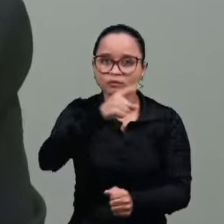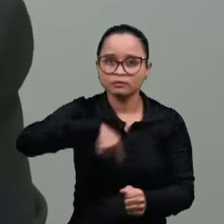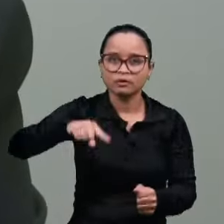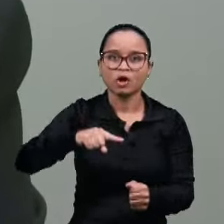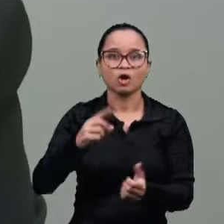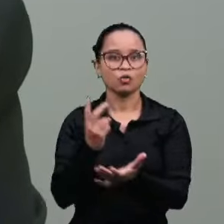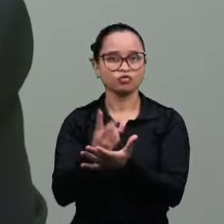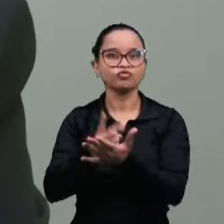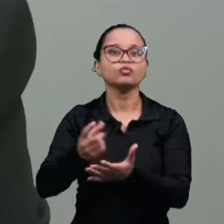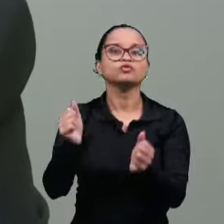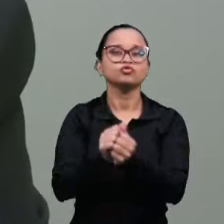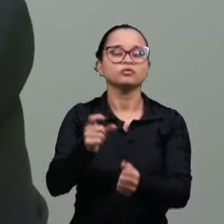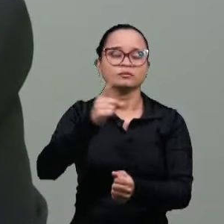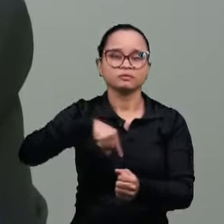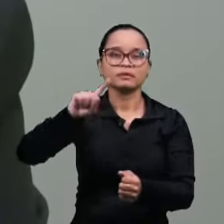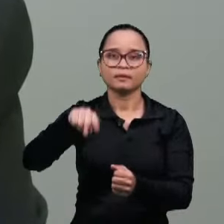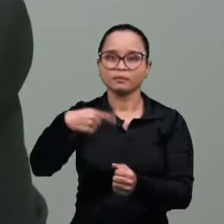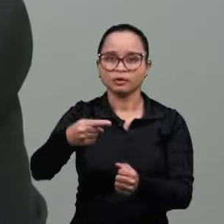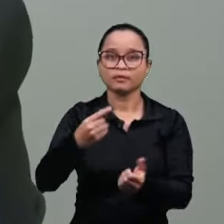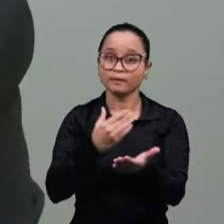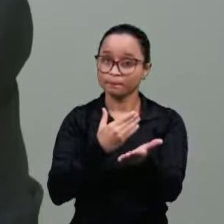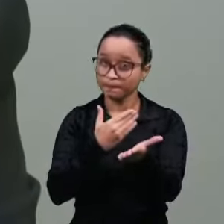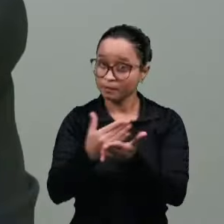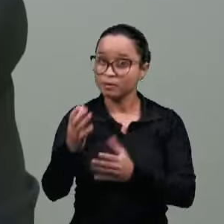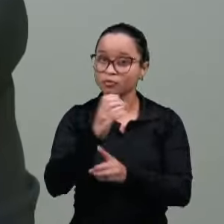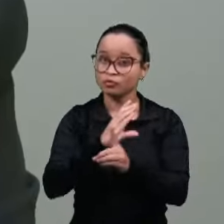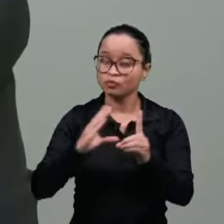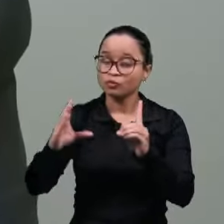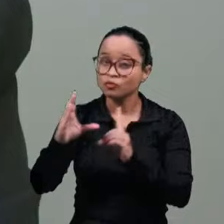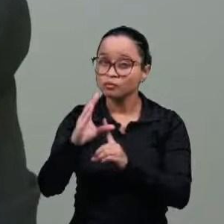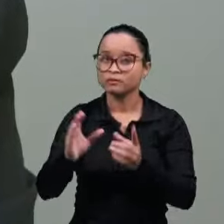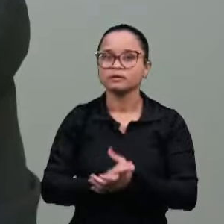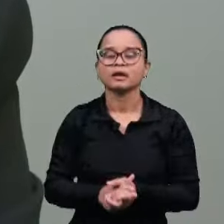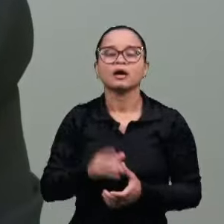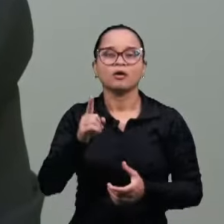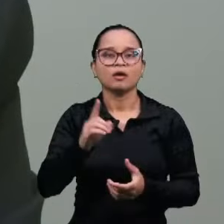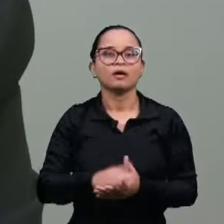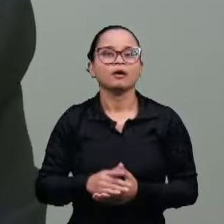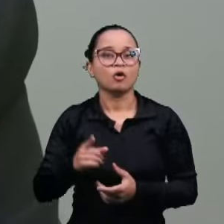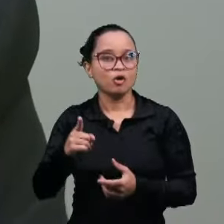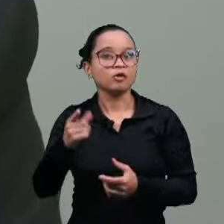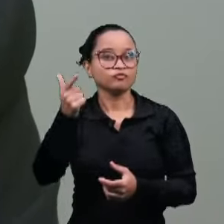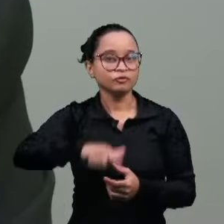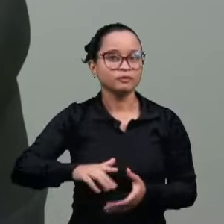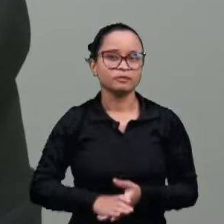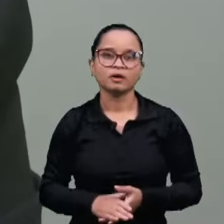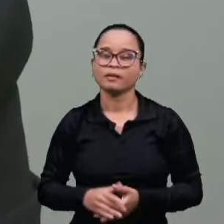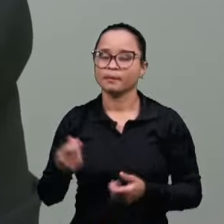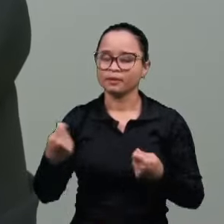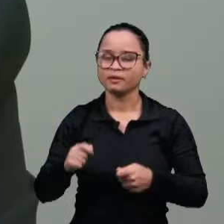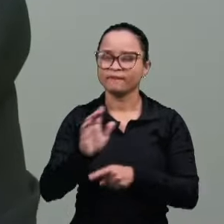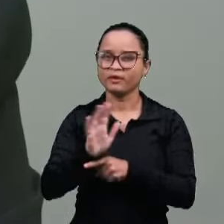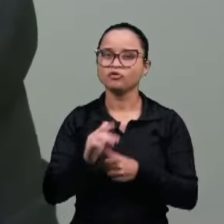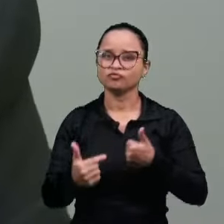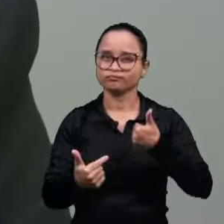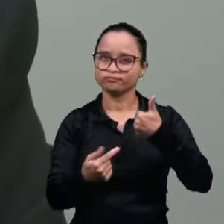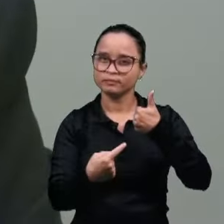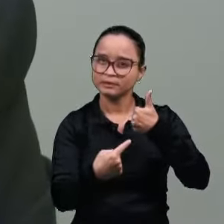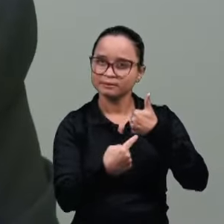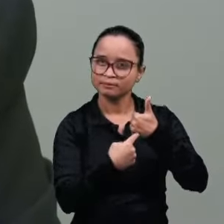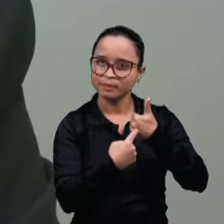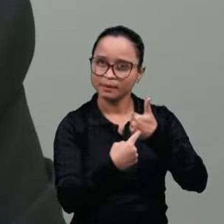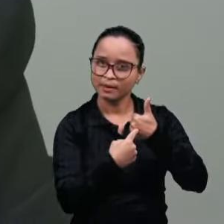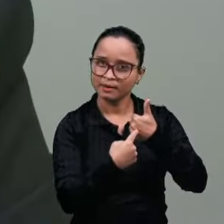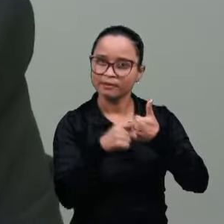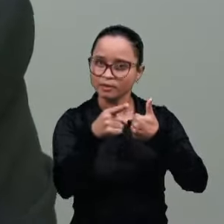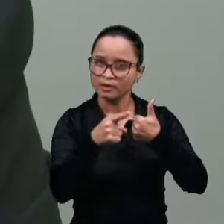pouco teremos o início desse culto. Como falamos, vá lá, se você puder dar curte o vídeo, dá um joinha aí para você